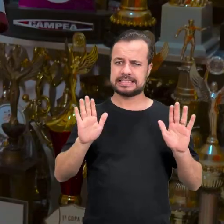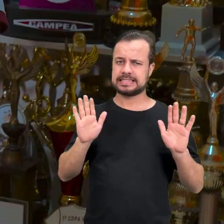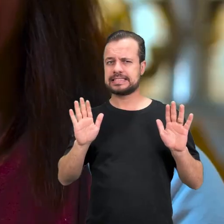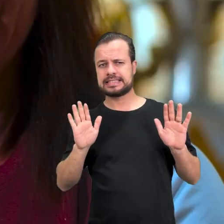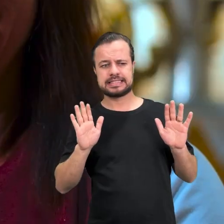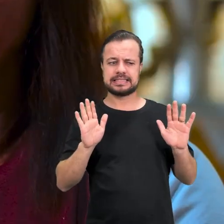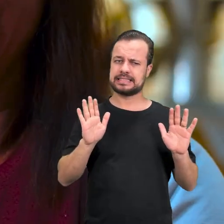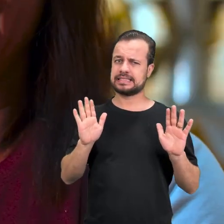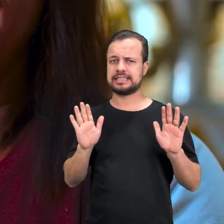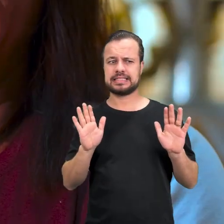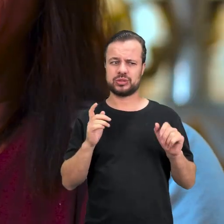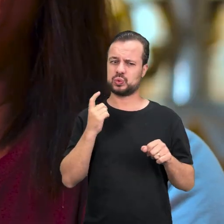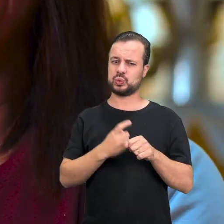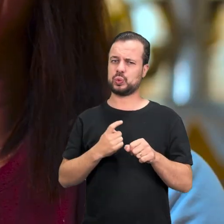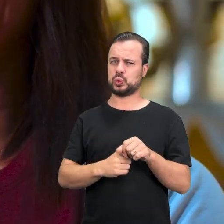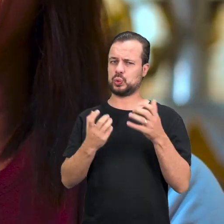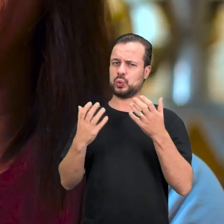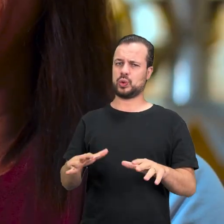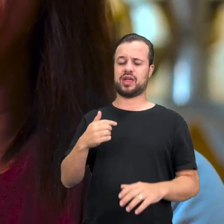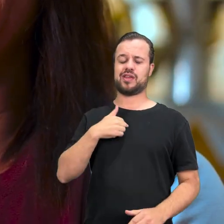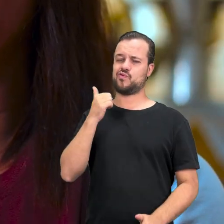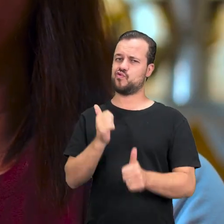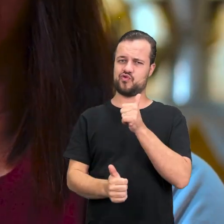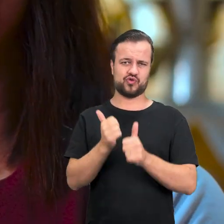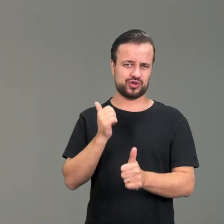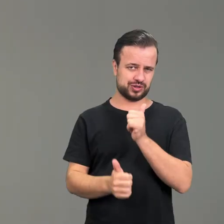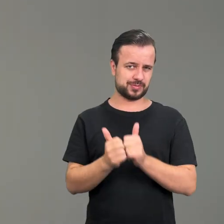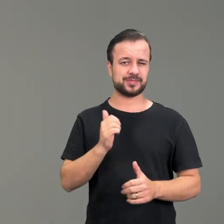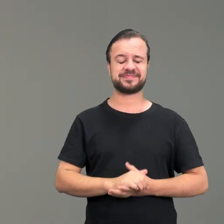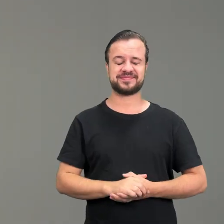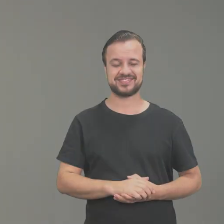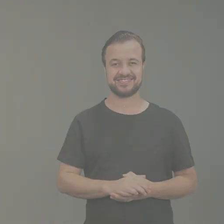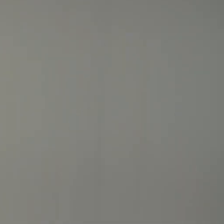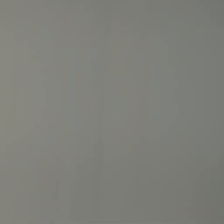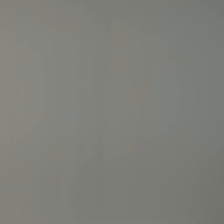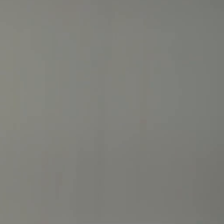assim, duros ali pra gente né, ter essa convivência.